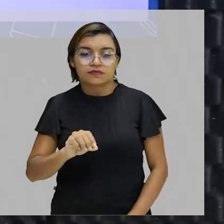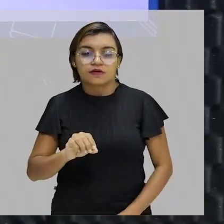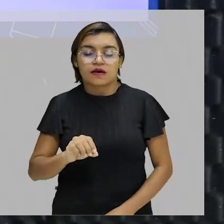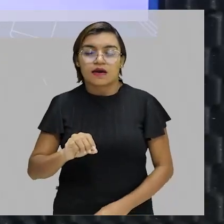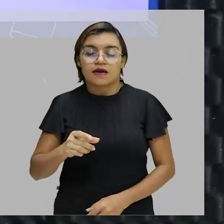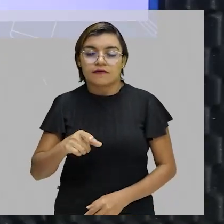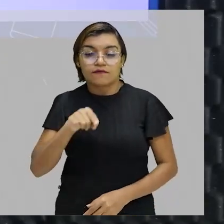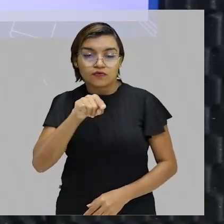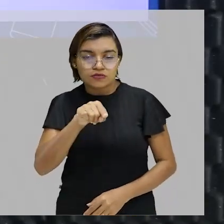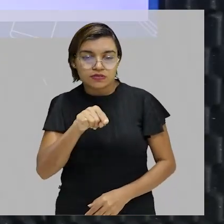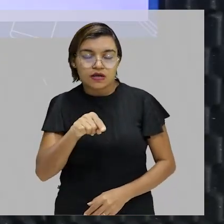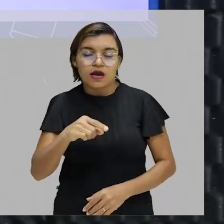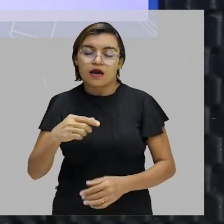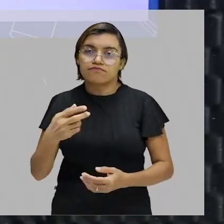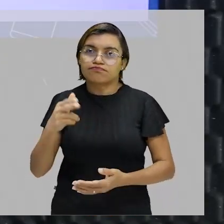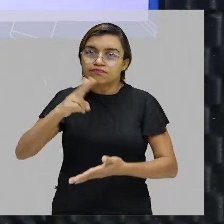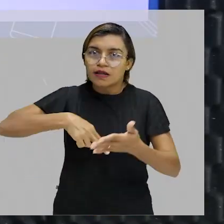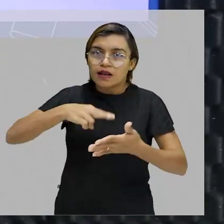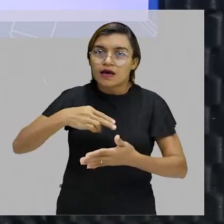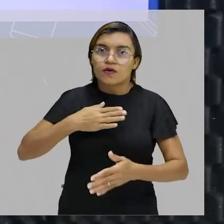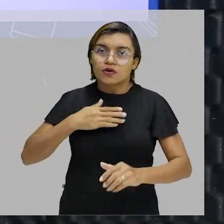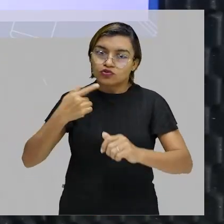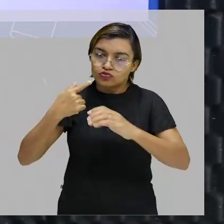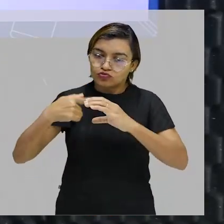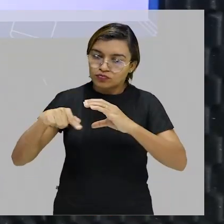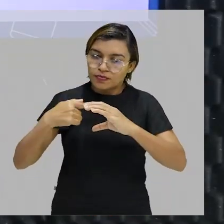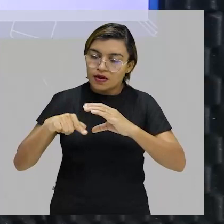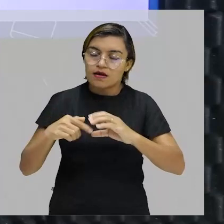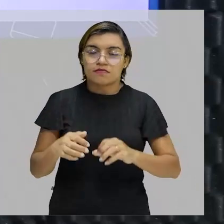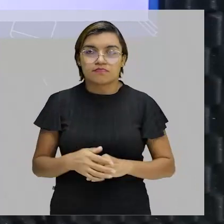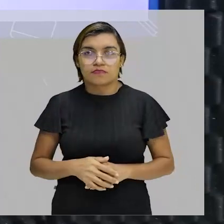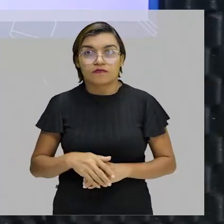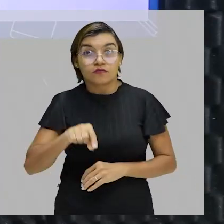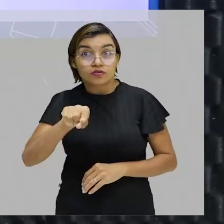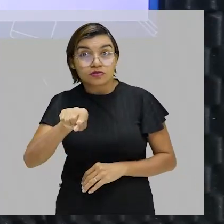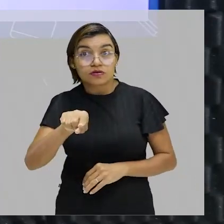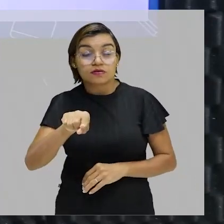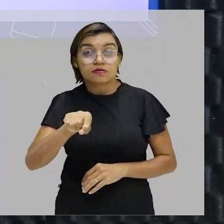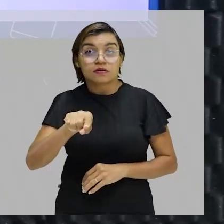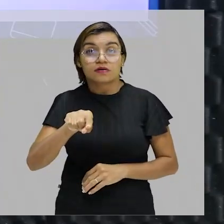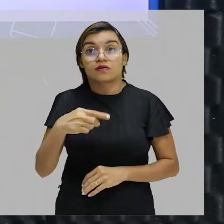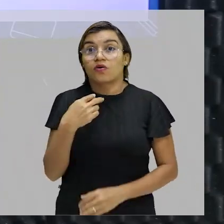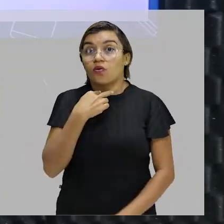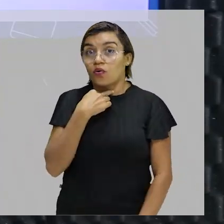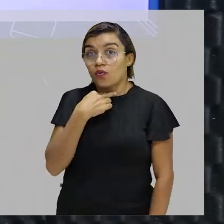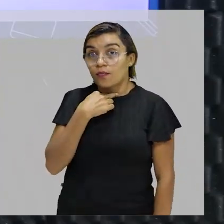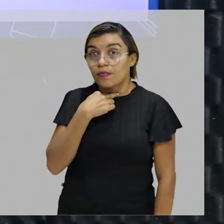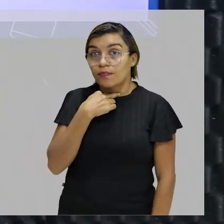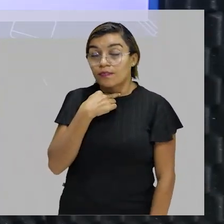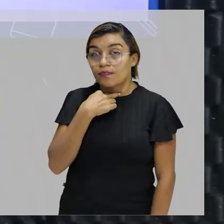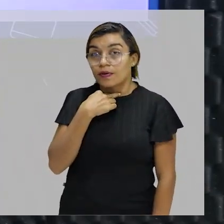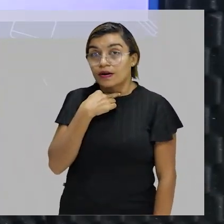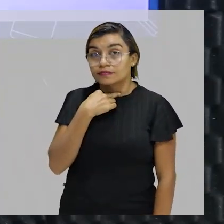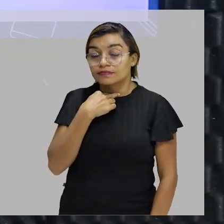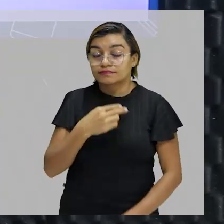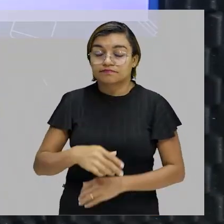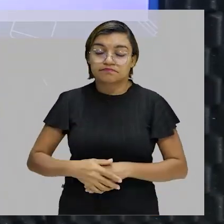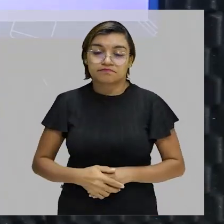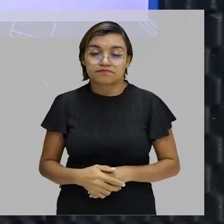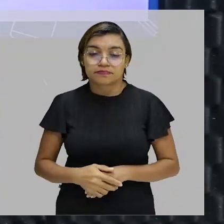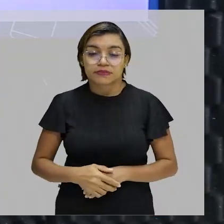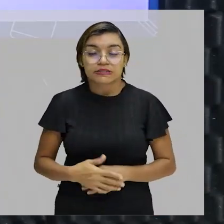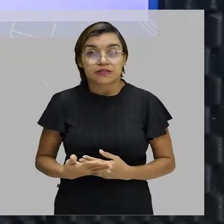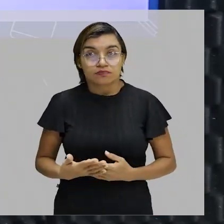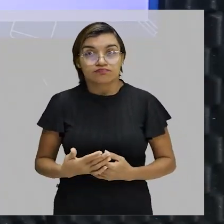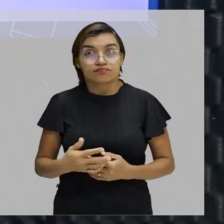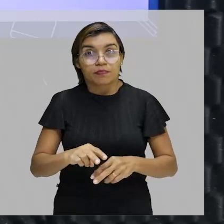e-mails, Vossa Senhoria está ocupada, sempre vai haver a flexão na terceira pessoa. Por isso